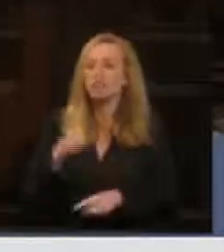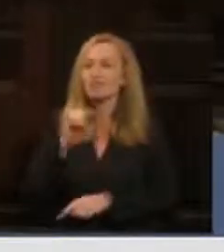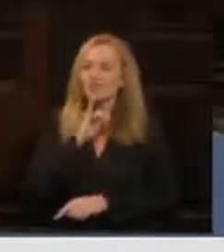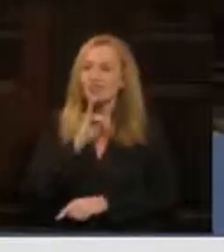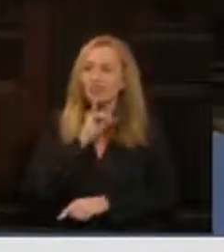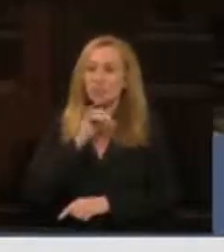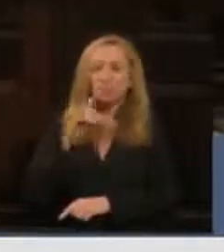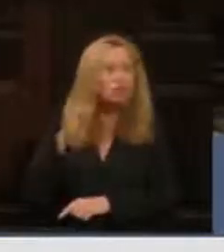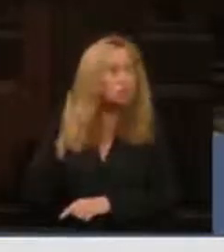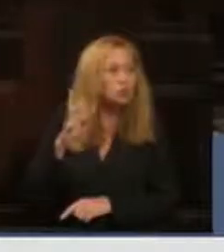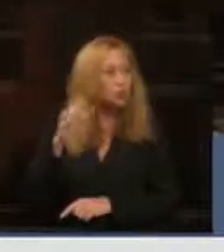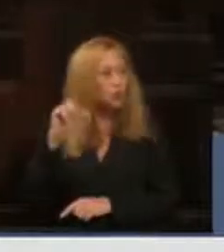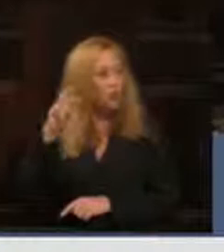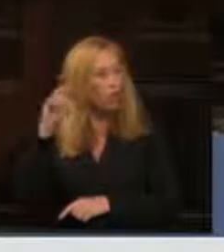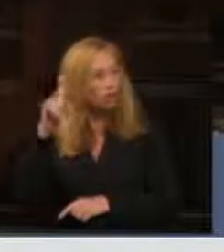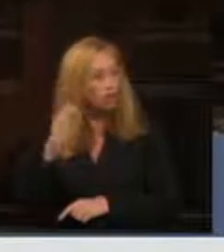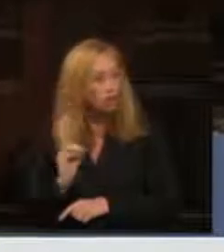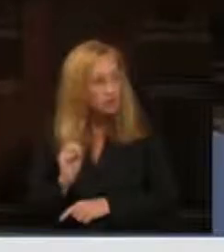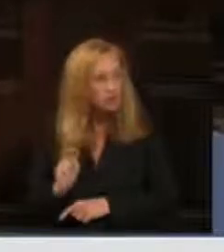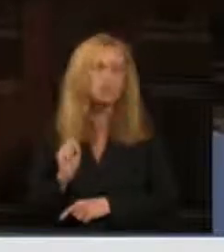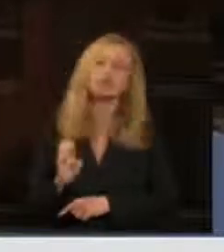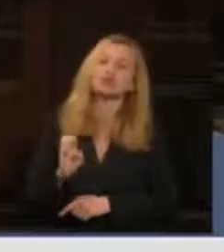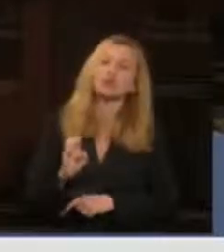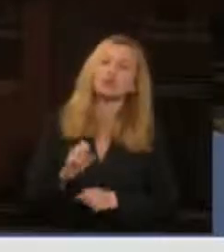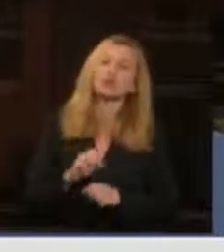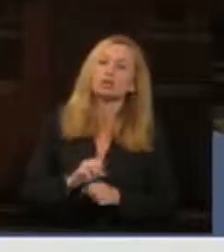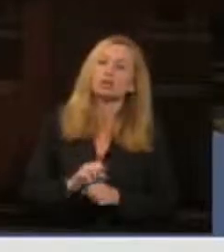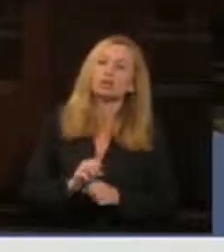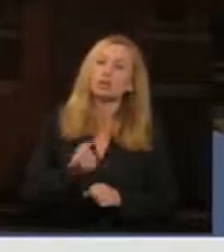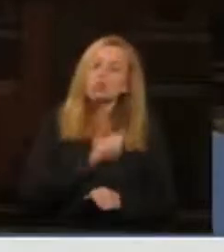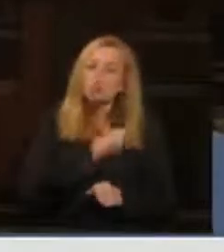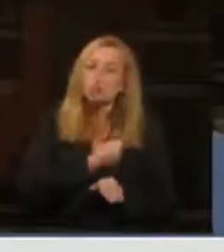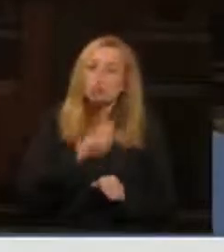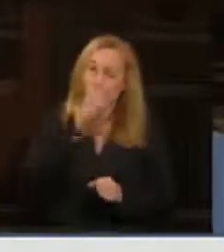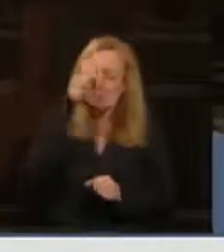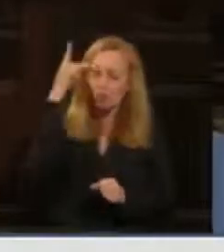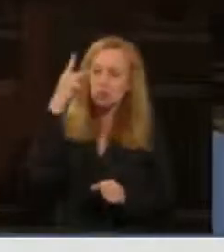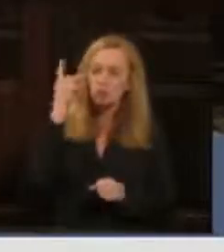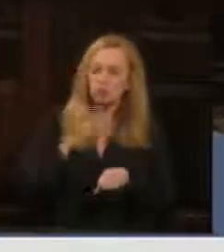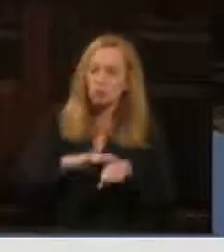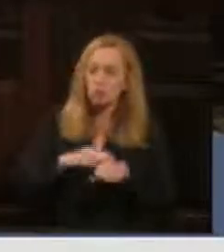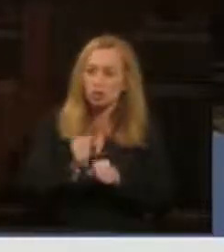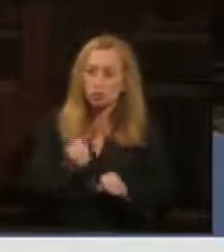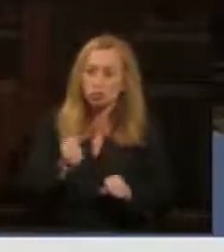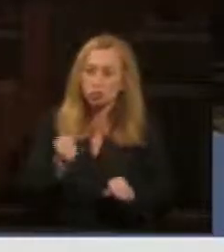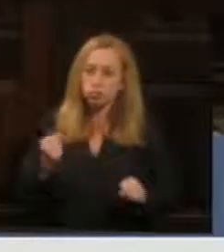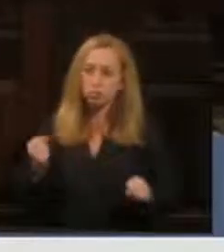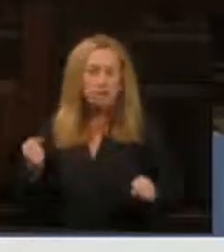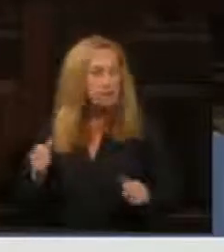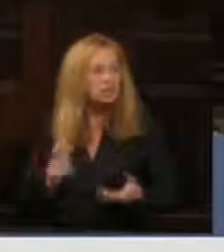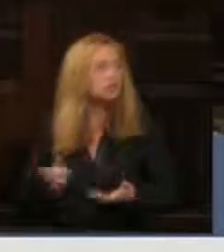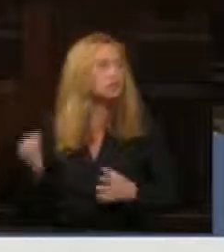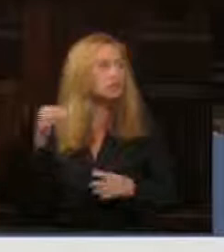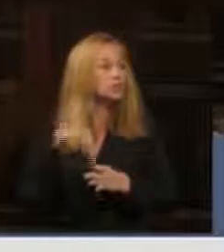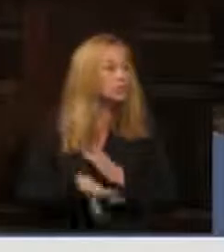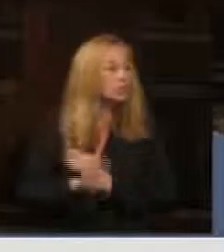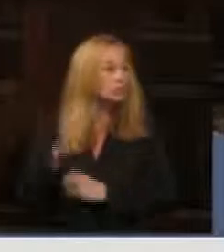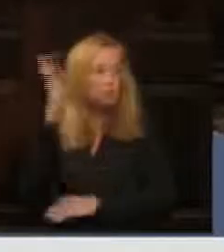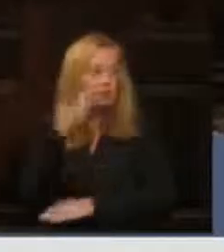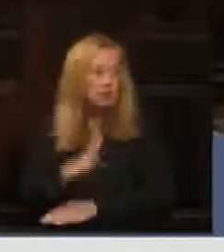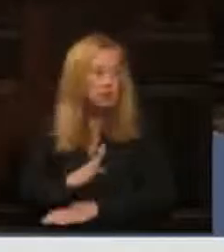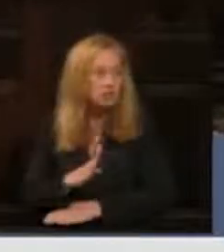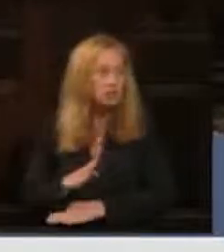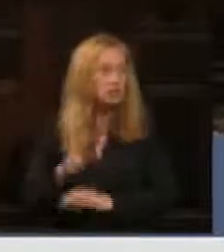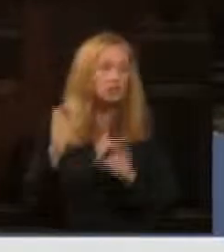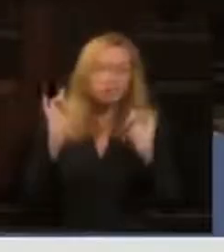tuberculose voltou a crescer no Brasil. E voltou a crescer especialmente no estado